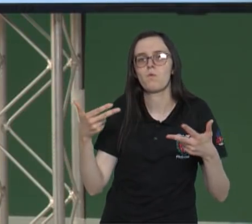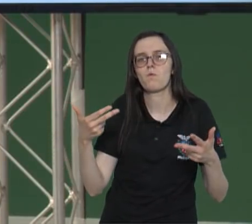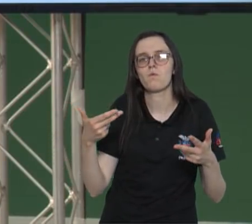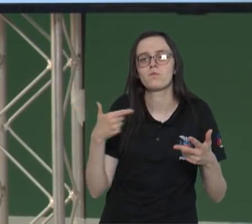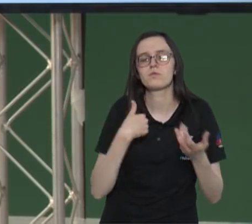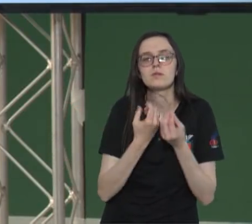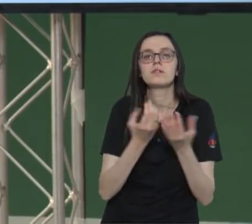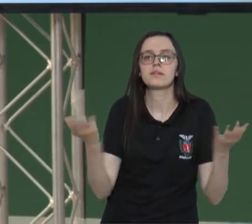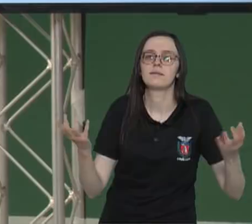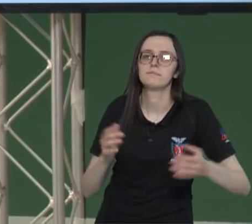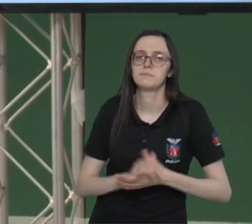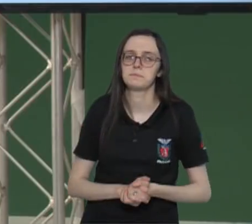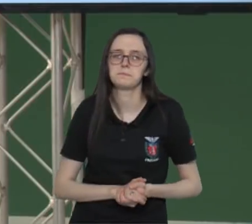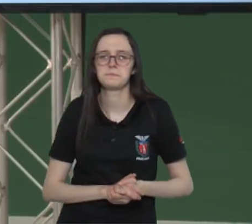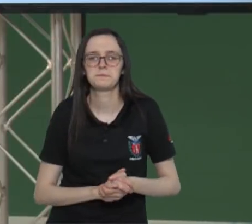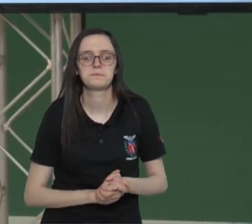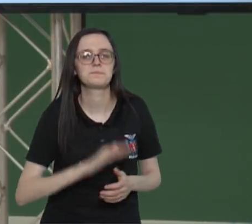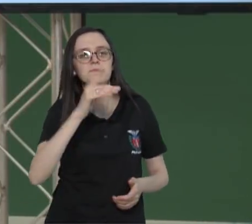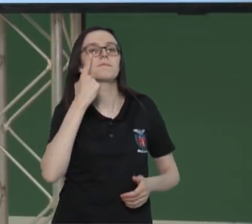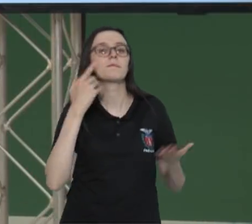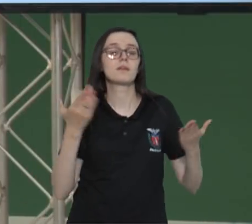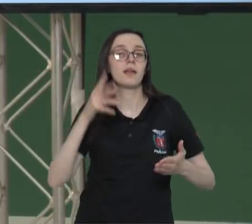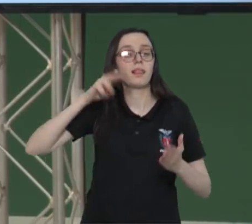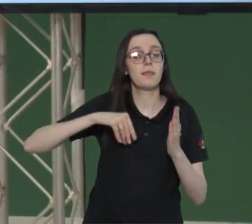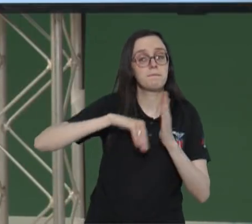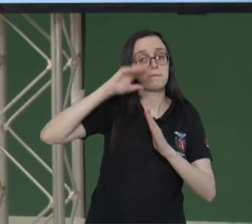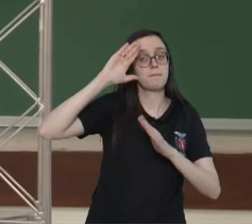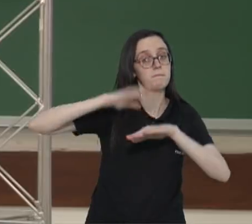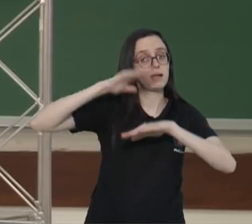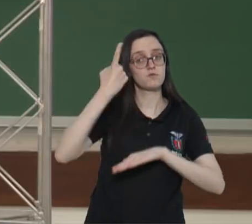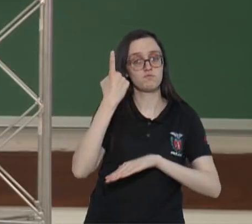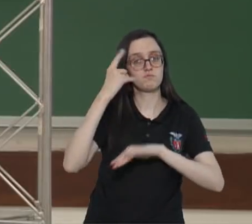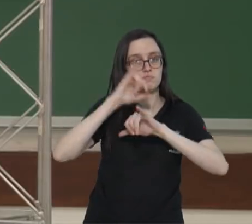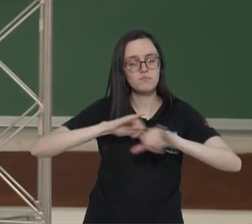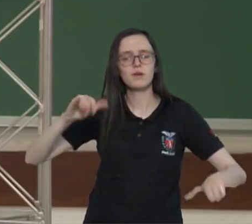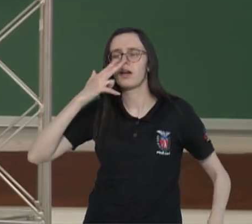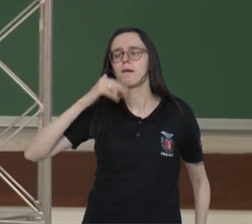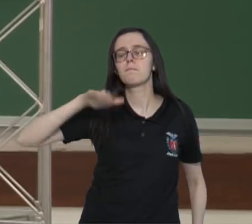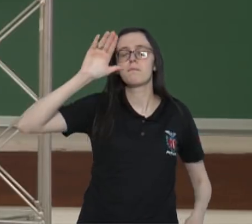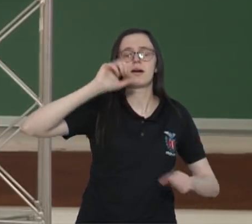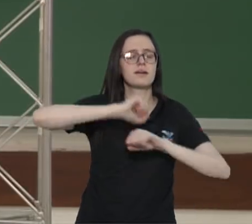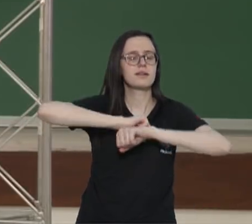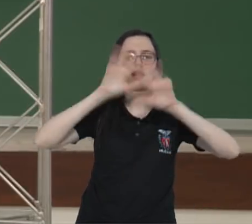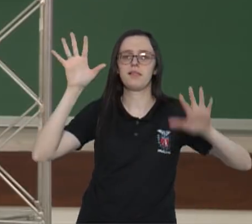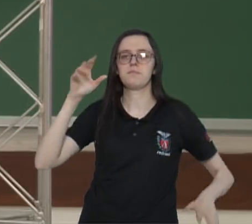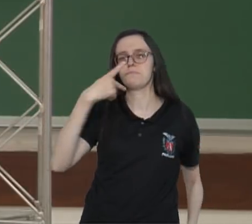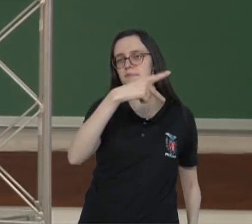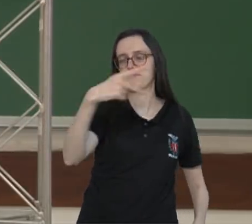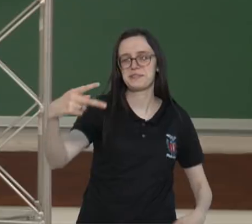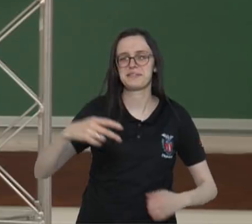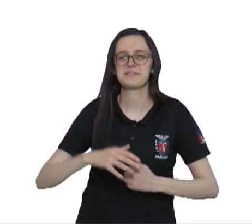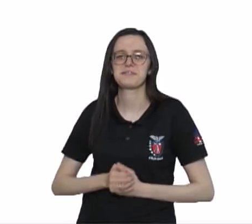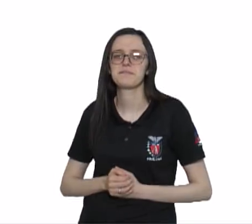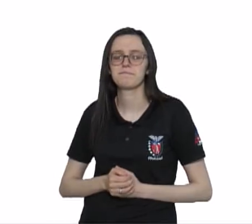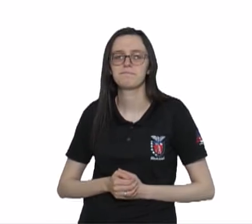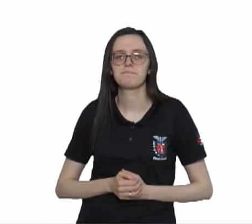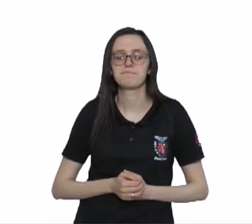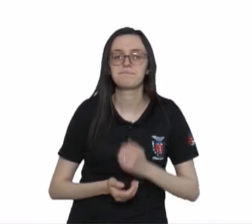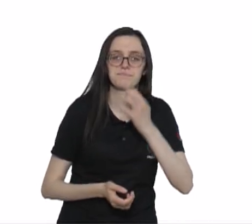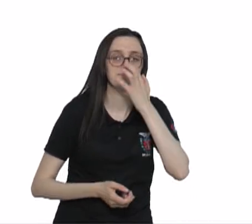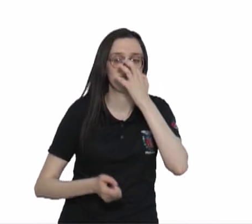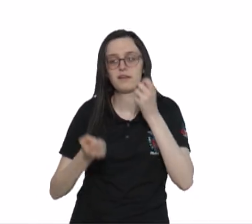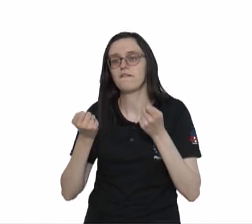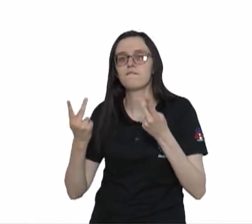está oferecendo, né? Vamos ler mais um anúncio? E daí talvez fique bem mais claro ainda. Olha lá. Vende-se